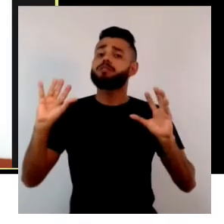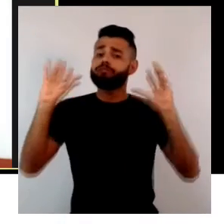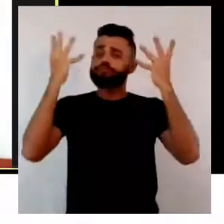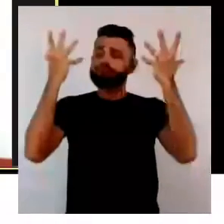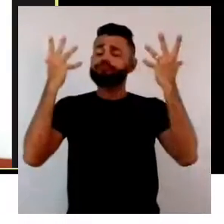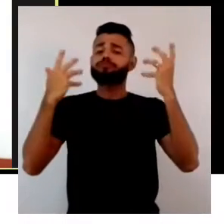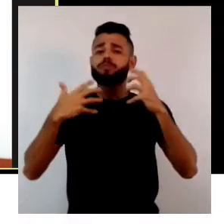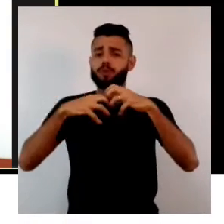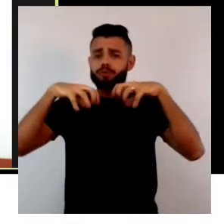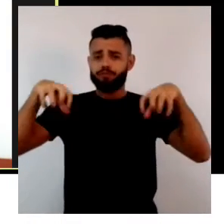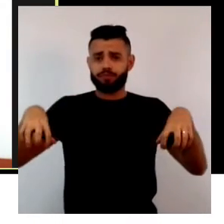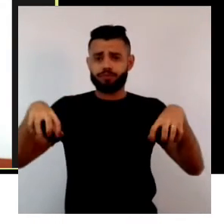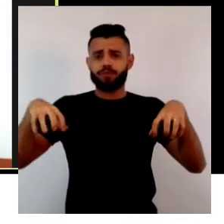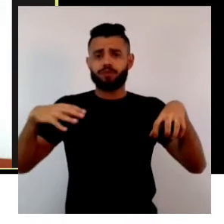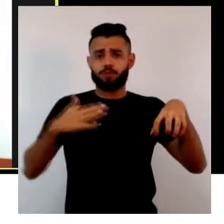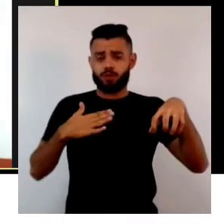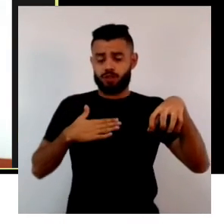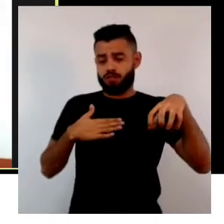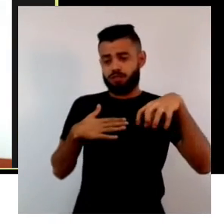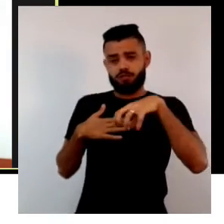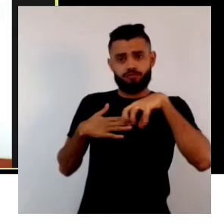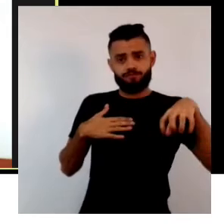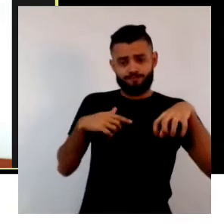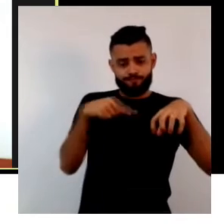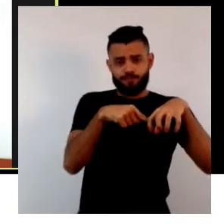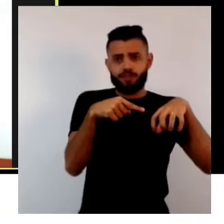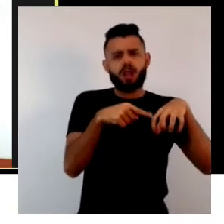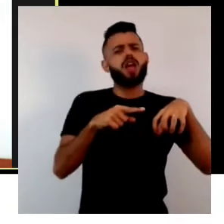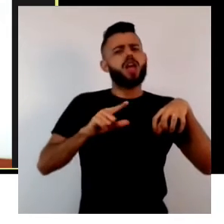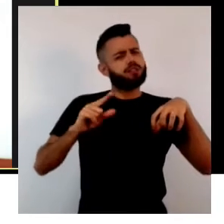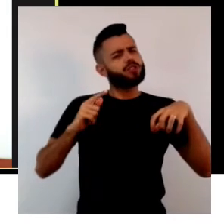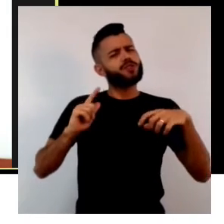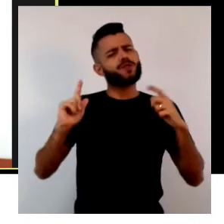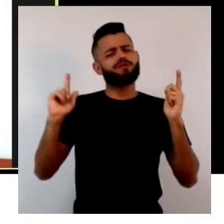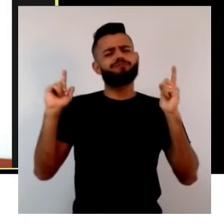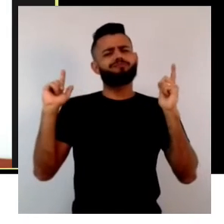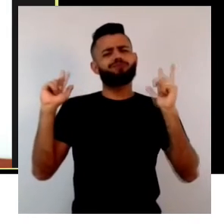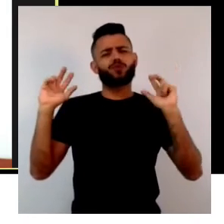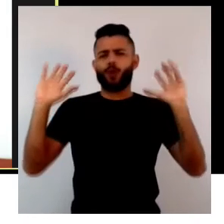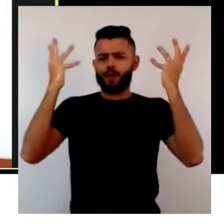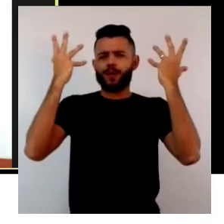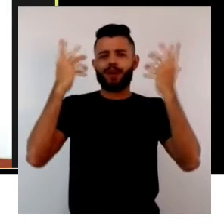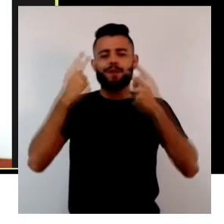que comemorar, porque essa polarização, ela desconsiderava a